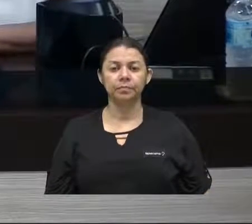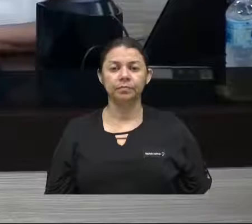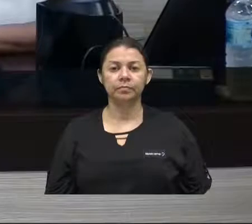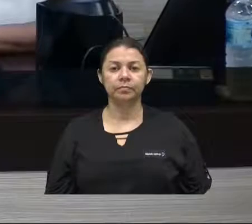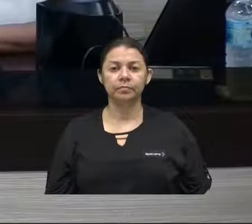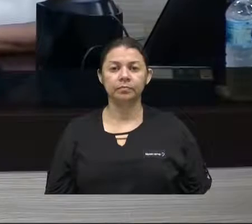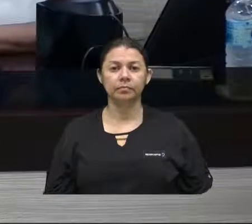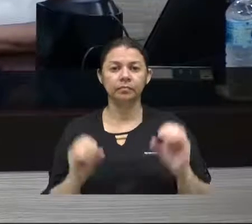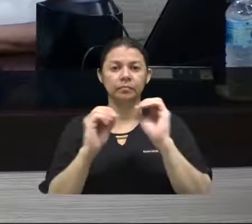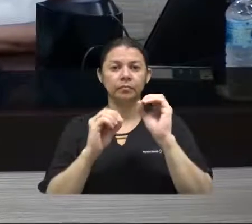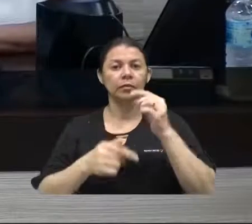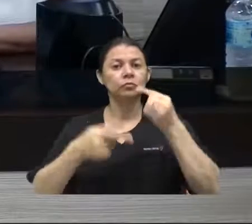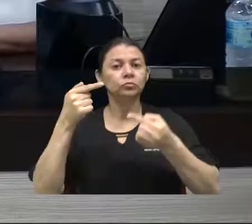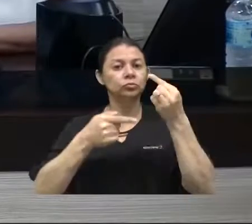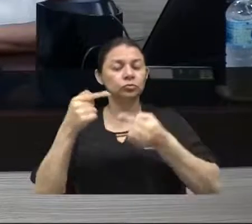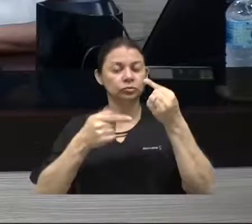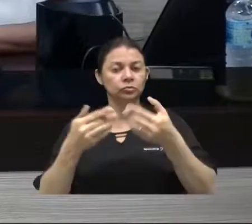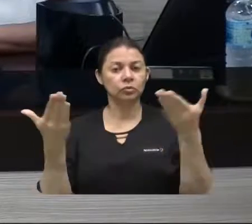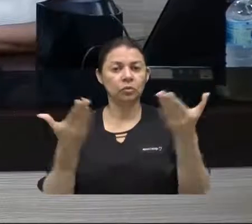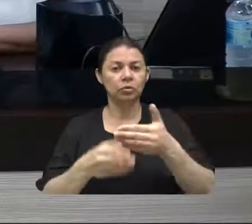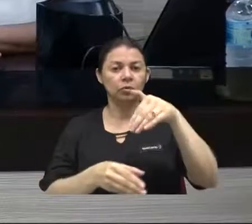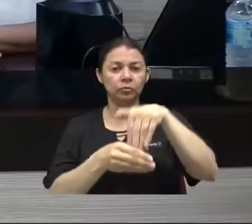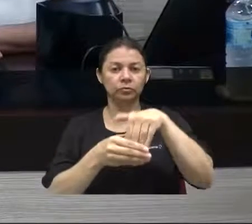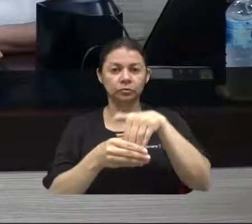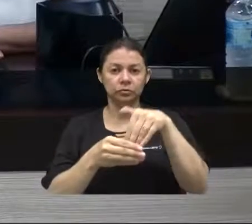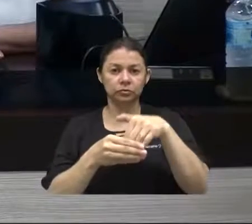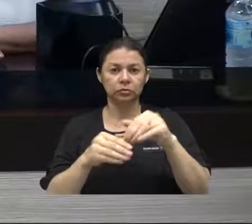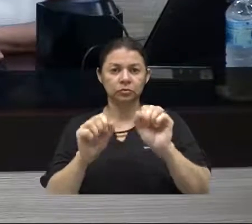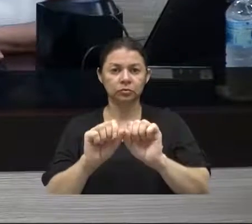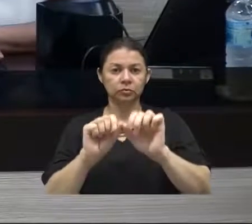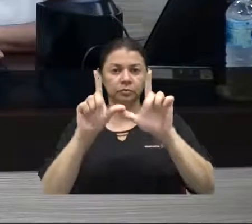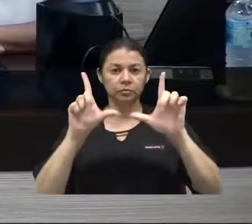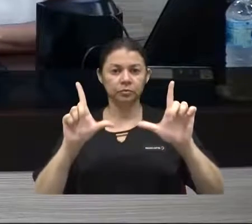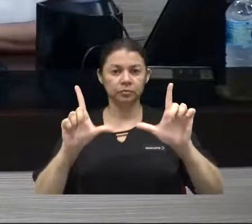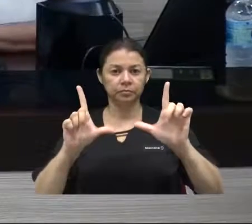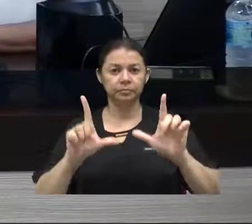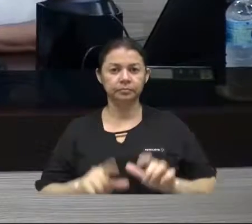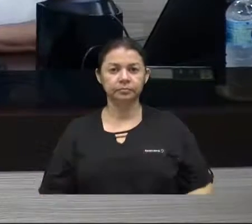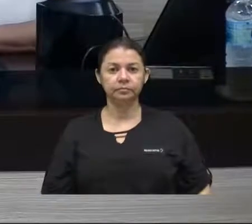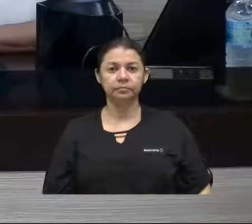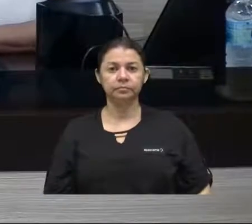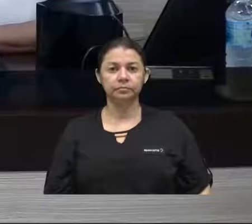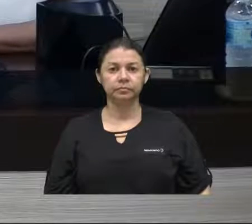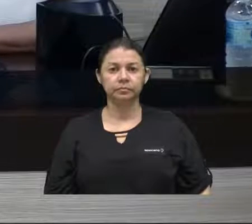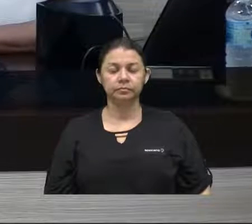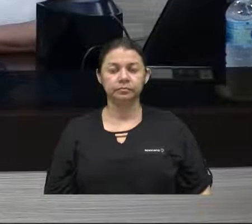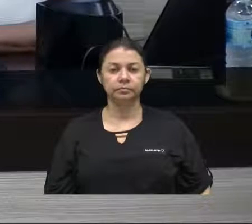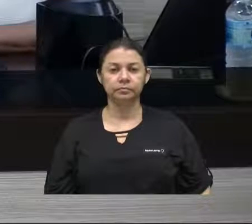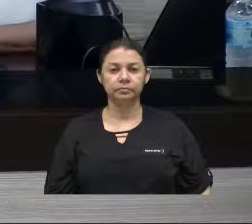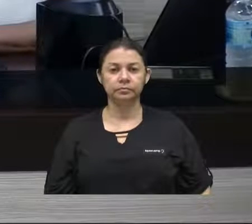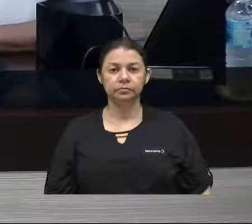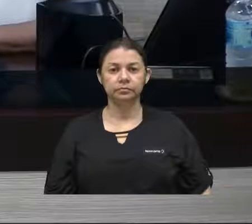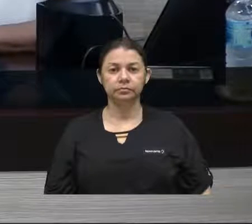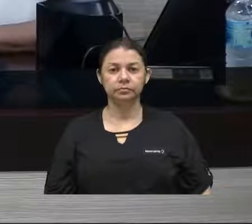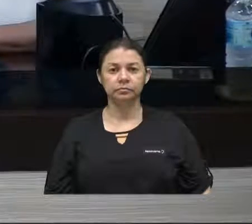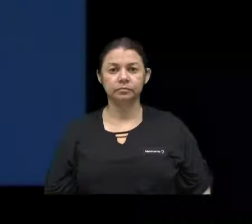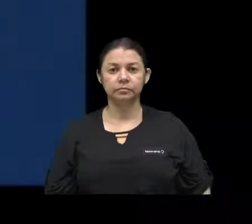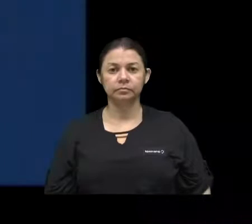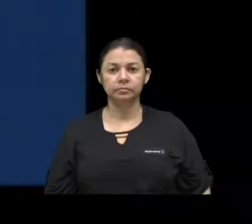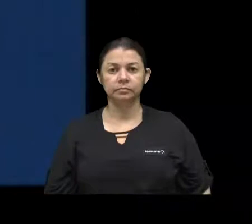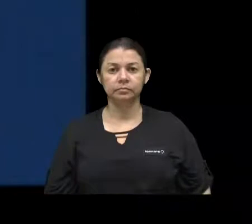Não havendo, a moção vai à votação e o painel está aberto, senhores vereadores.